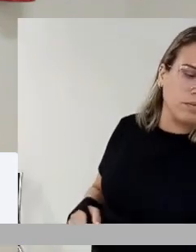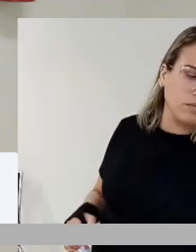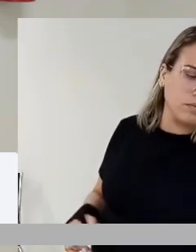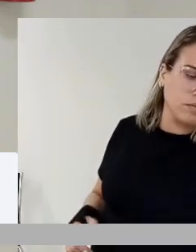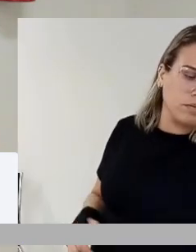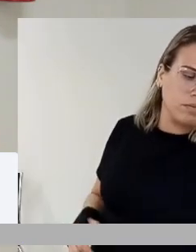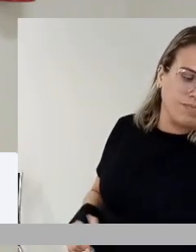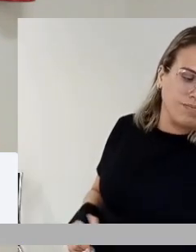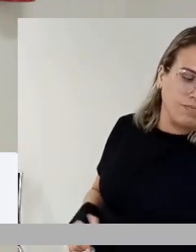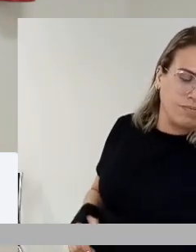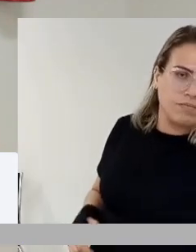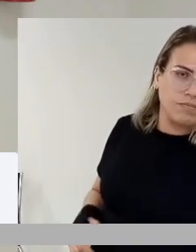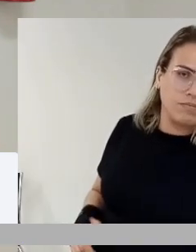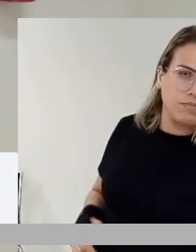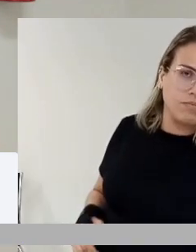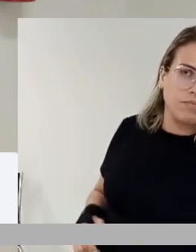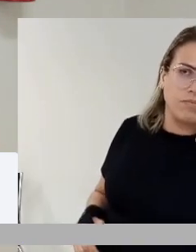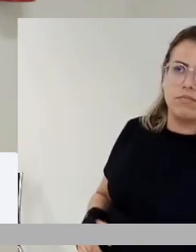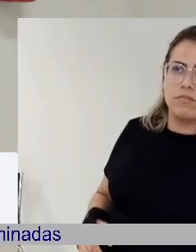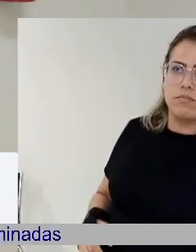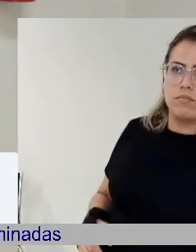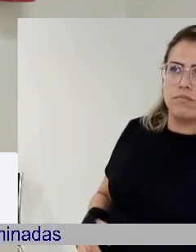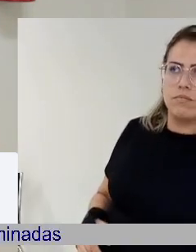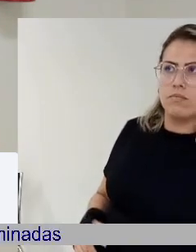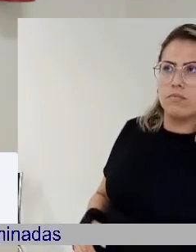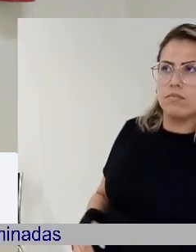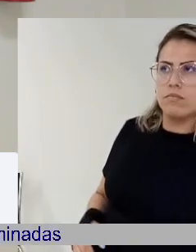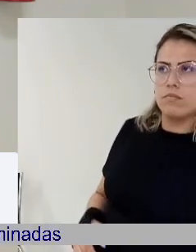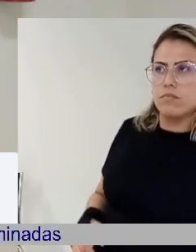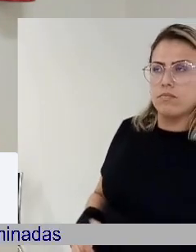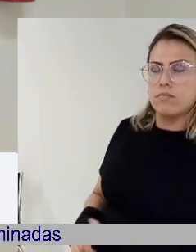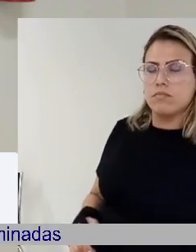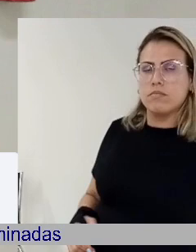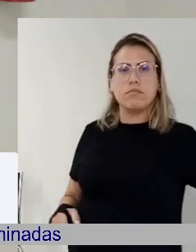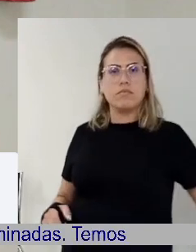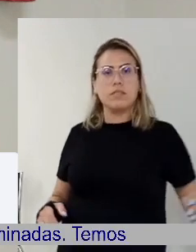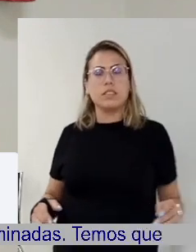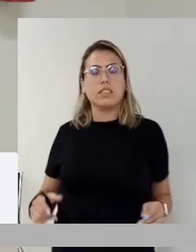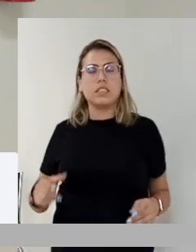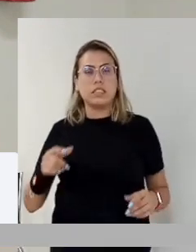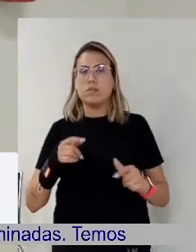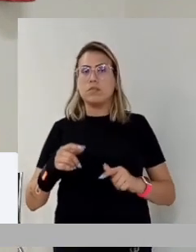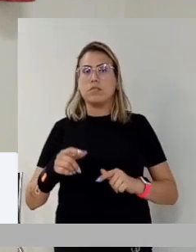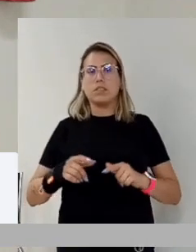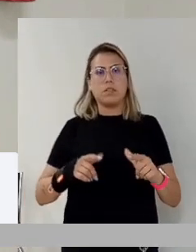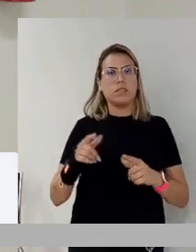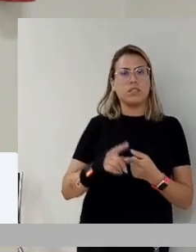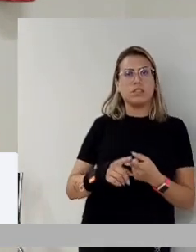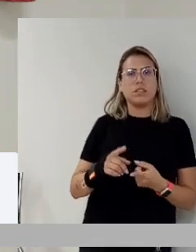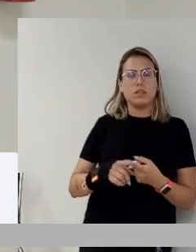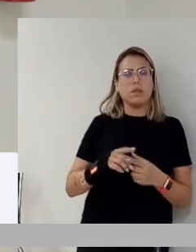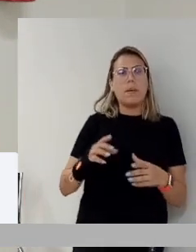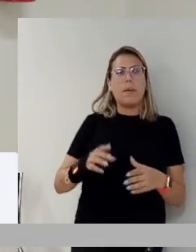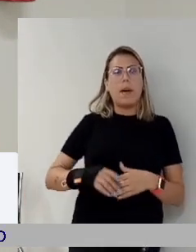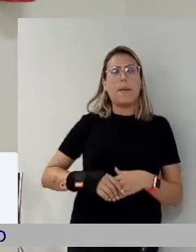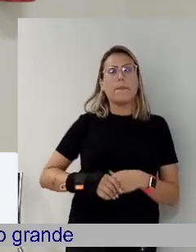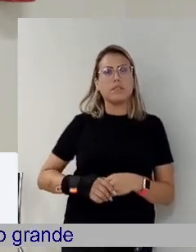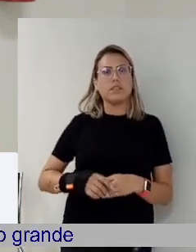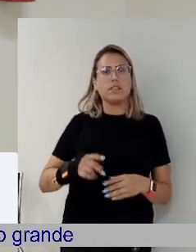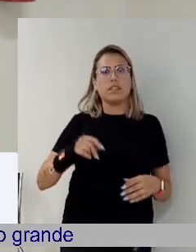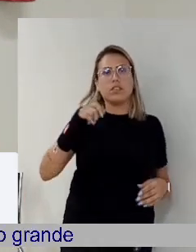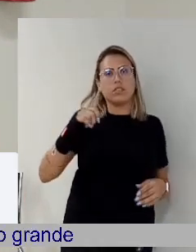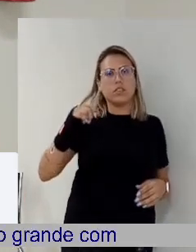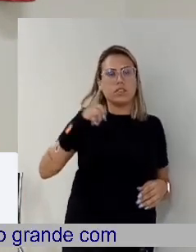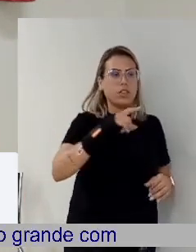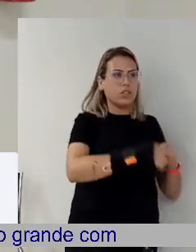que foram determinadas eh e temos trabalhado também com uma parceria muito grande com a associação de